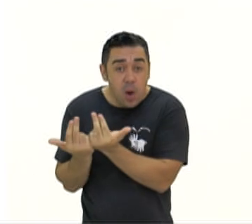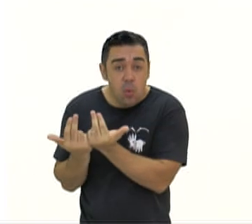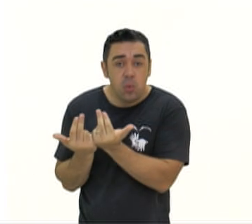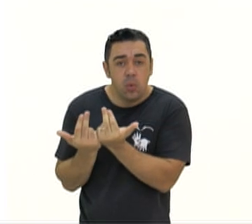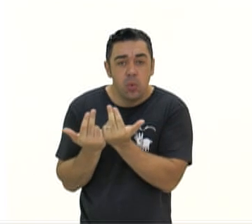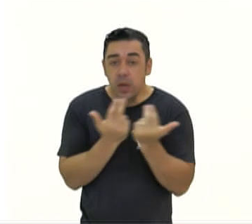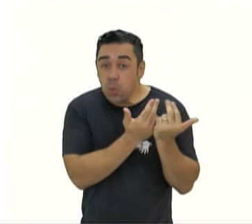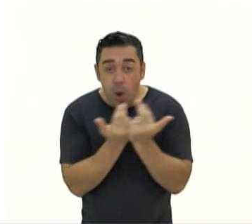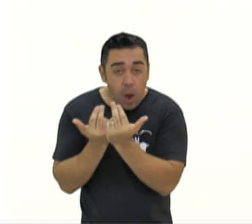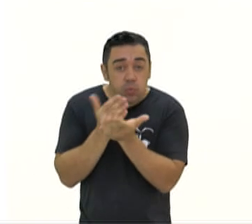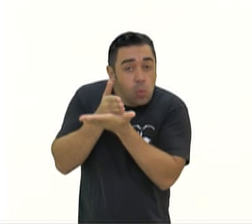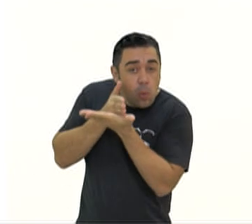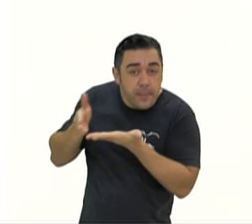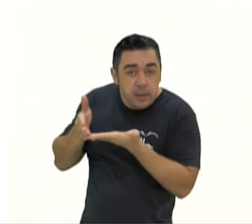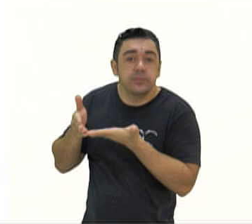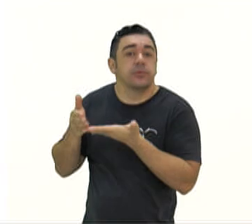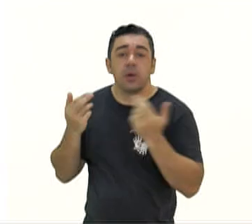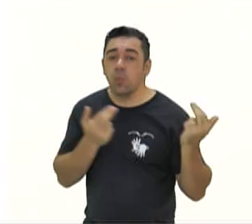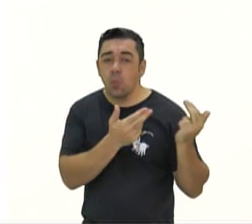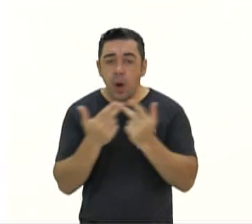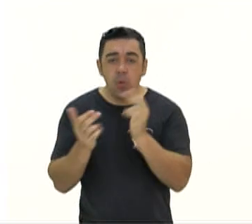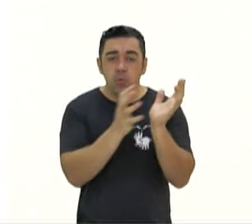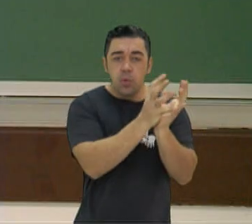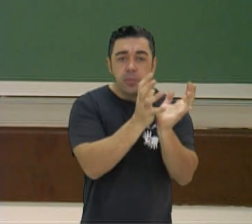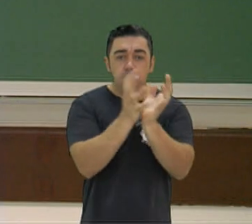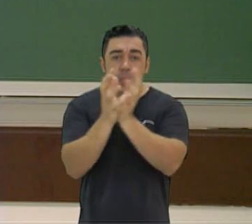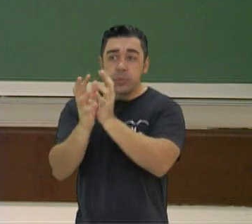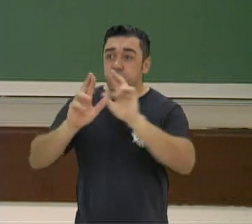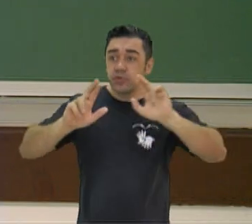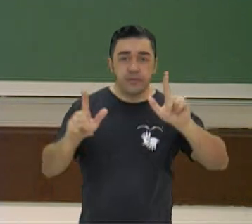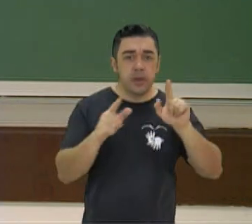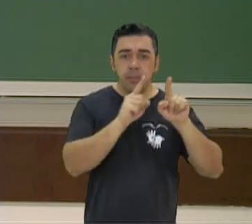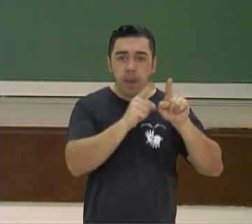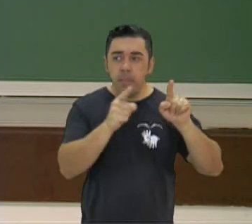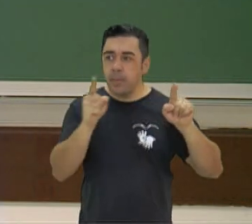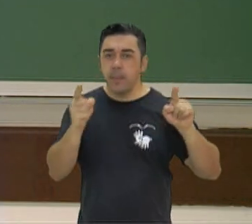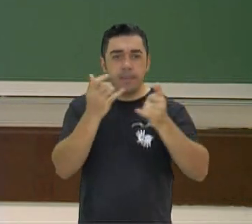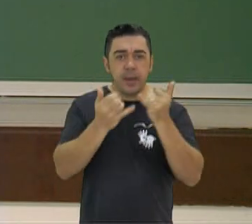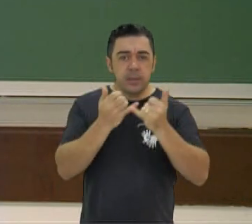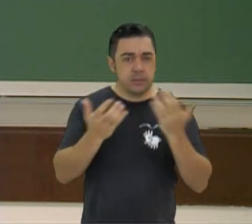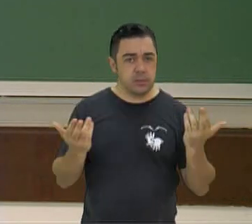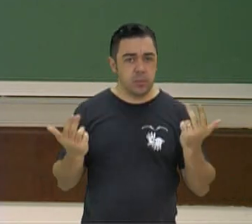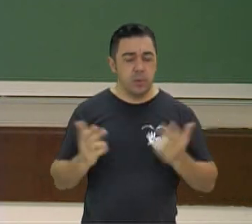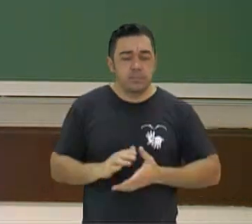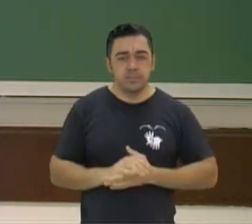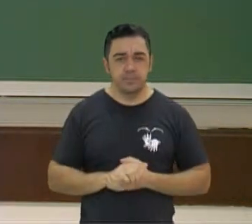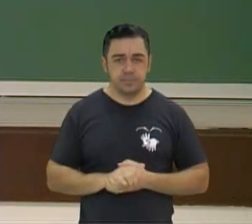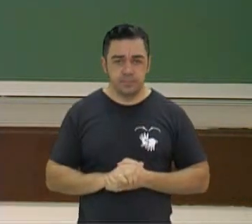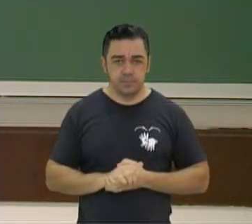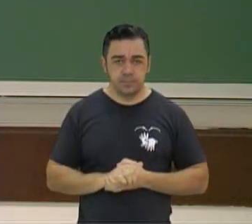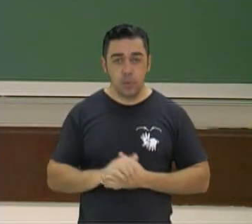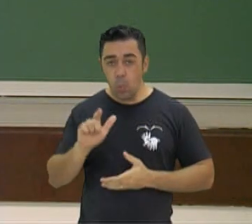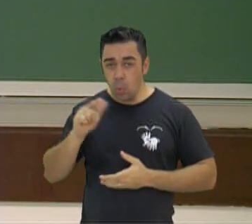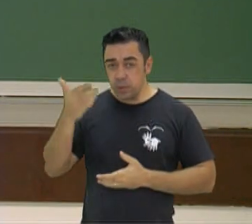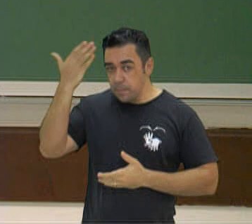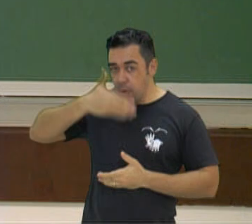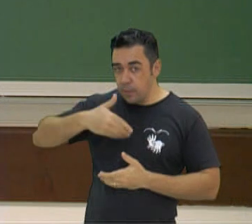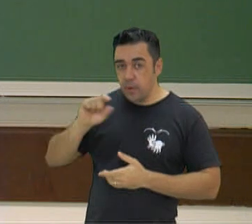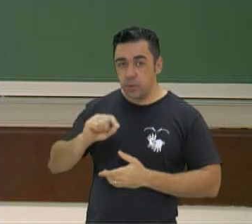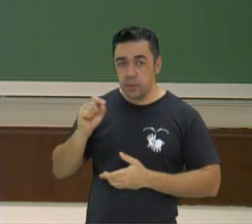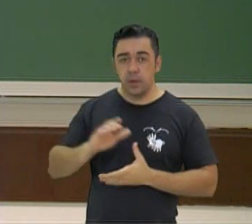etapas iniciais de grupos diferentes, grupos que não são tão aparentados assim, então ela é uma evidência. Outra